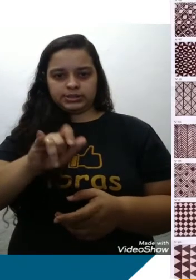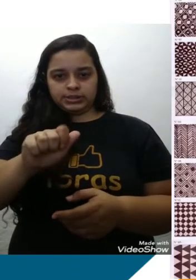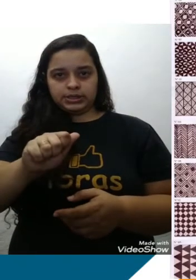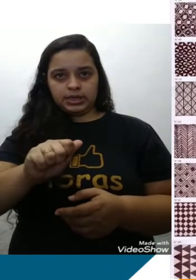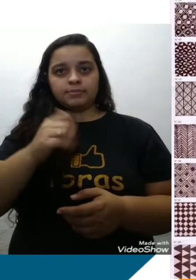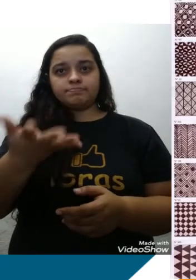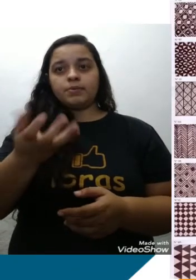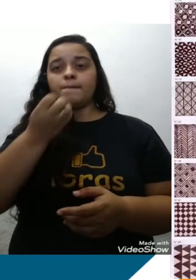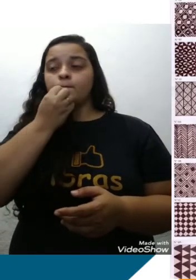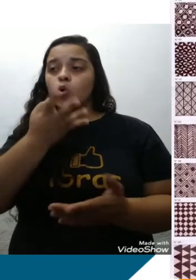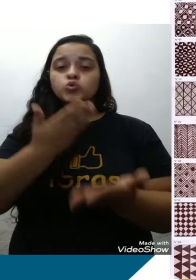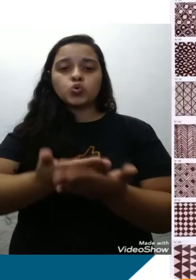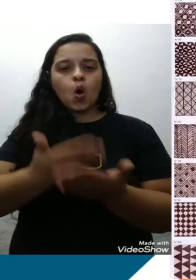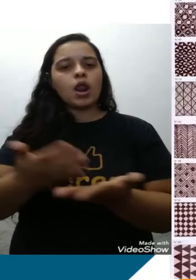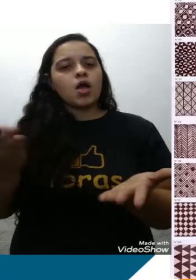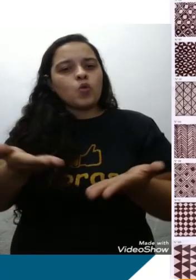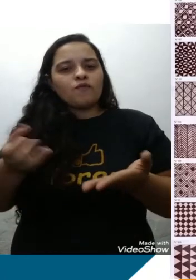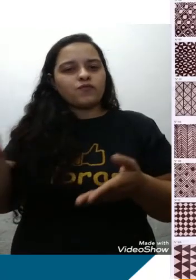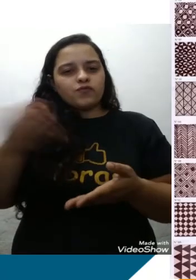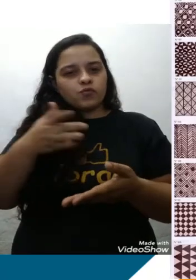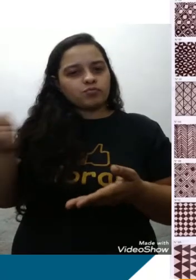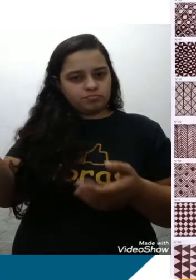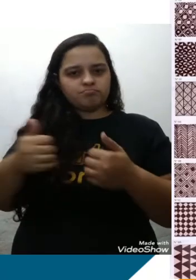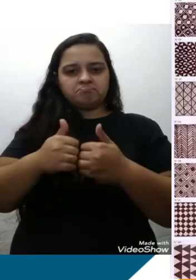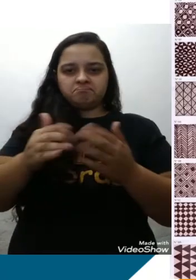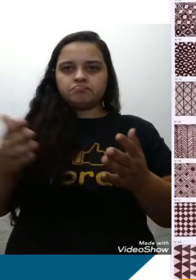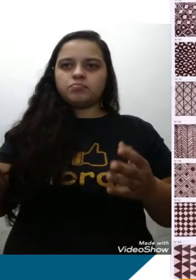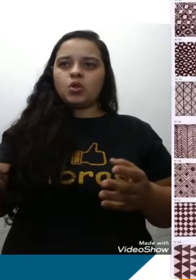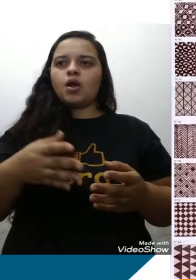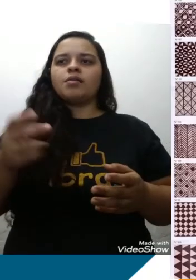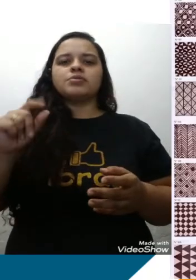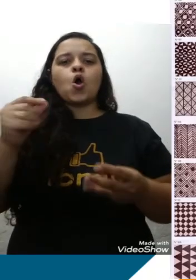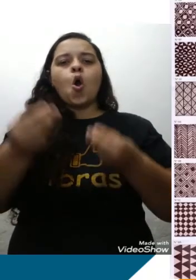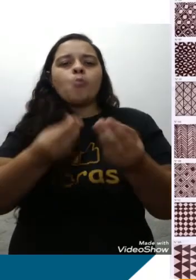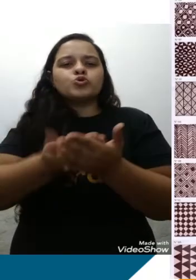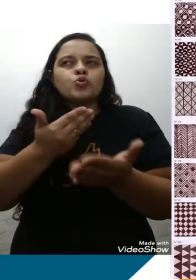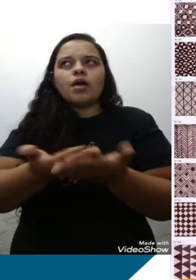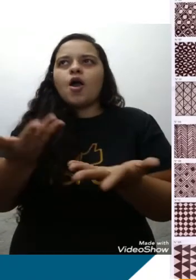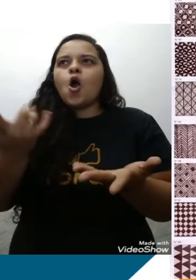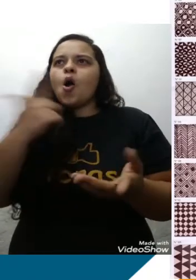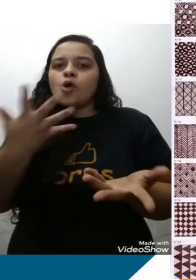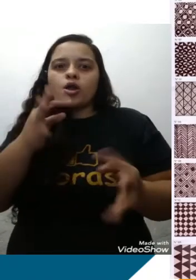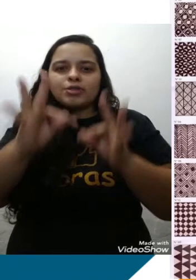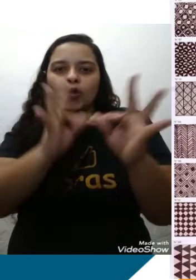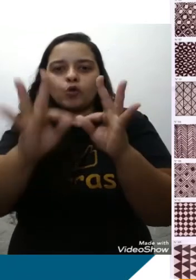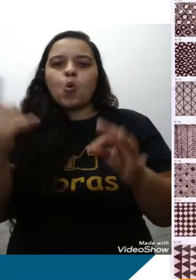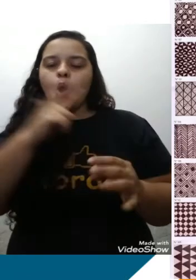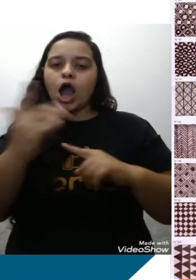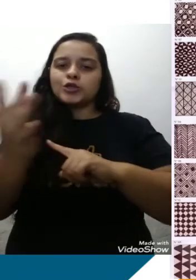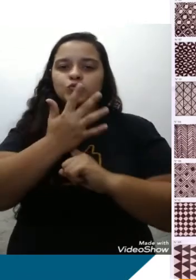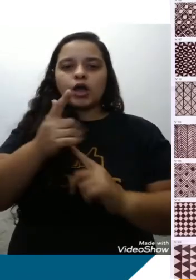Luzia, que é algo muito recente, né? Não se sabia como estudar esses fósseis tão antigos. É um